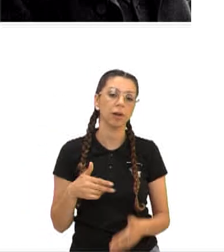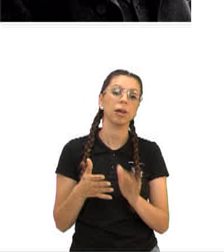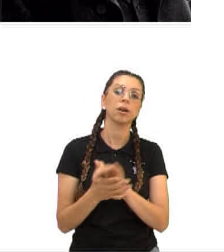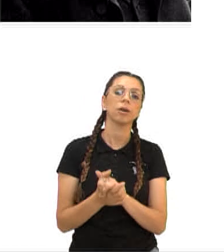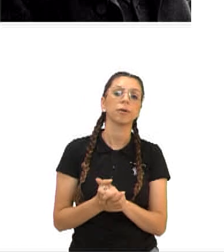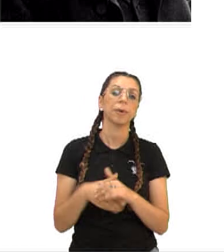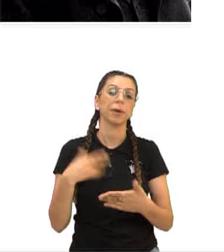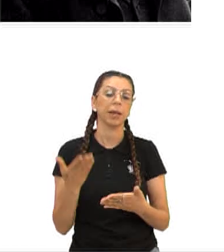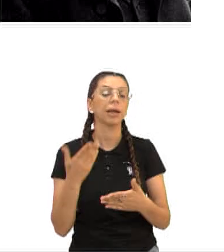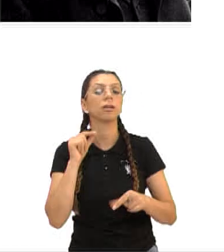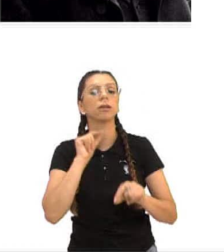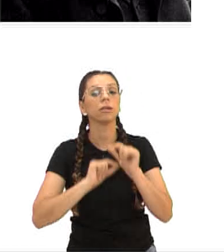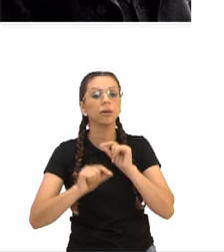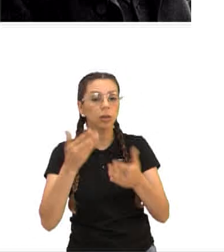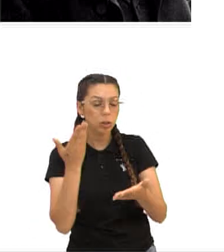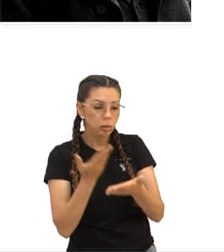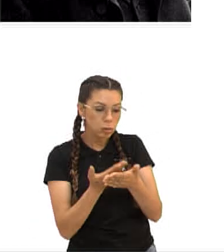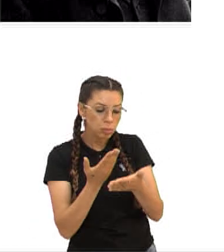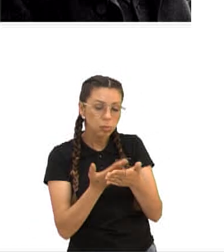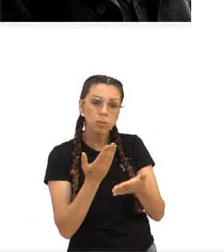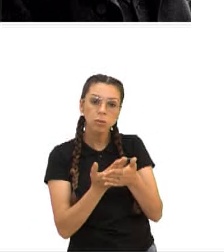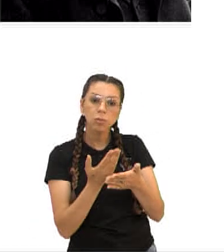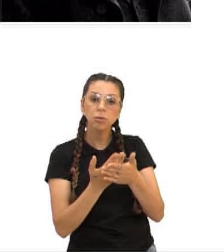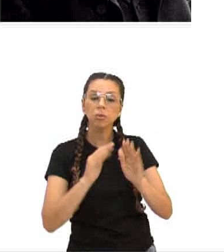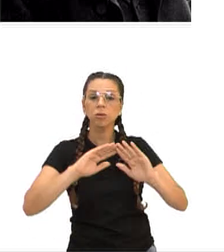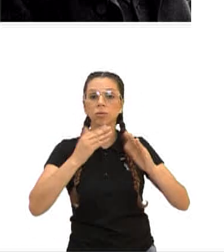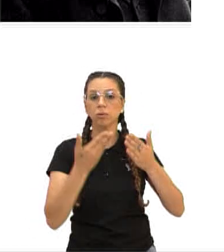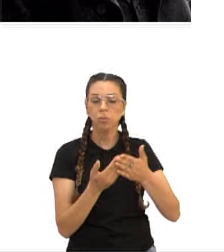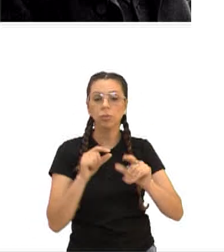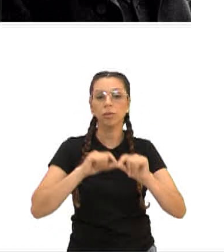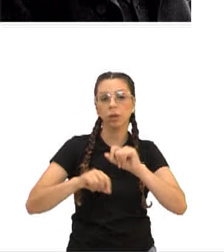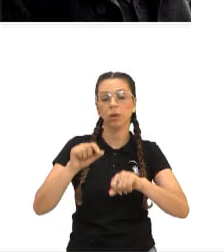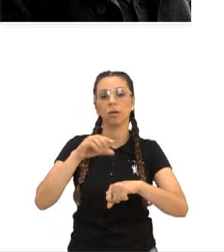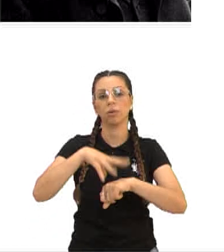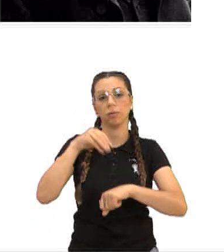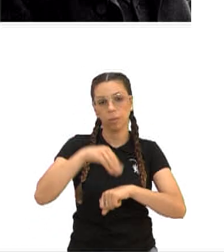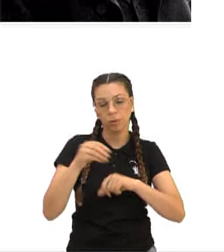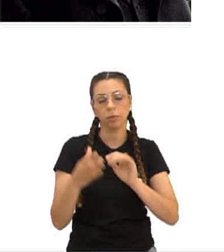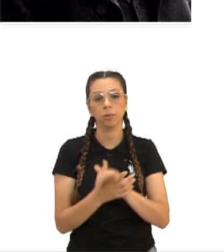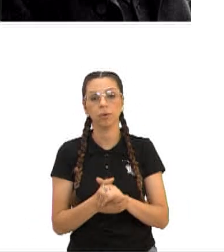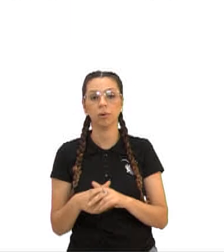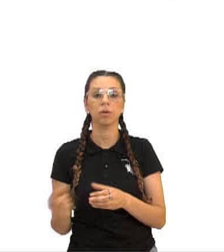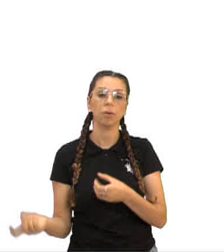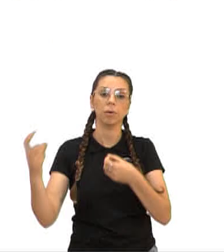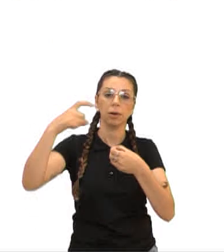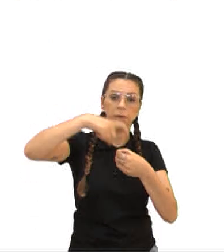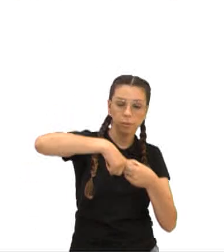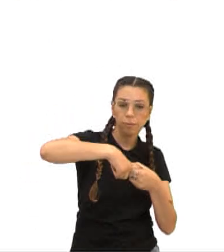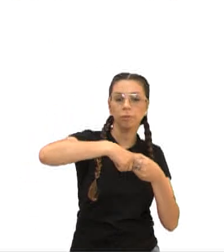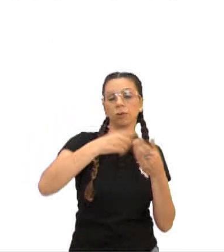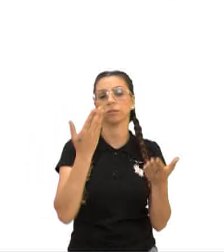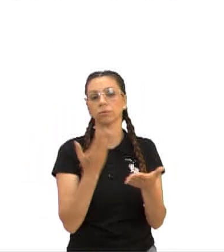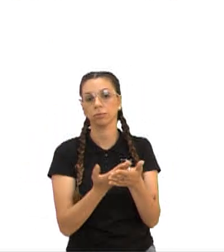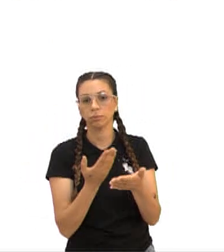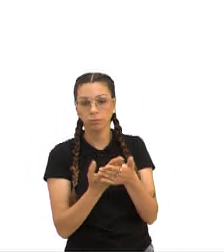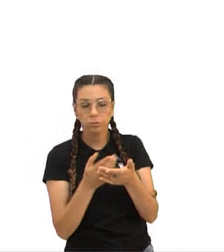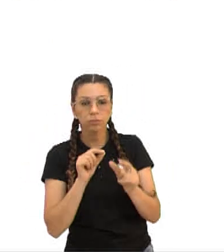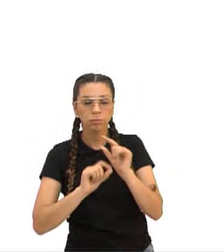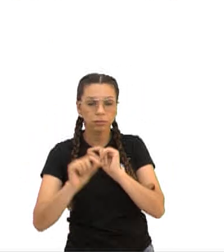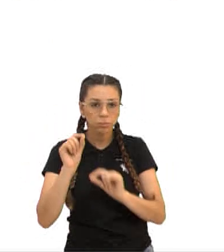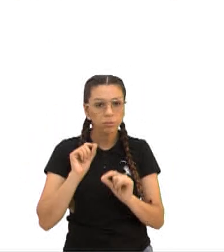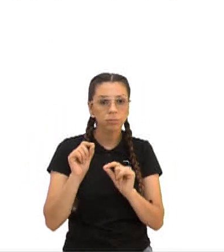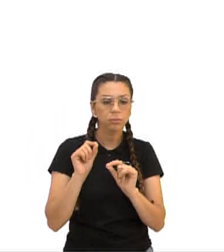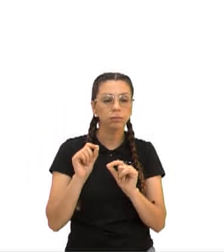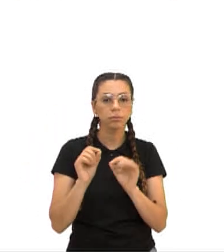escola de postura mais livre. Serviu na guerra, atuando na Argélia. Retornando, ele estuda com Gleyre. Optou em morar a